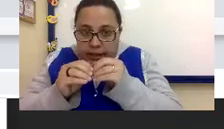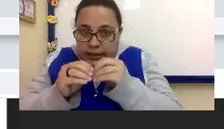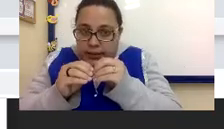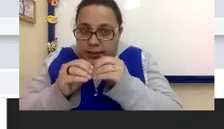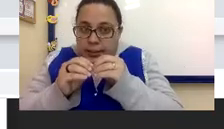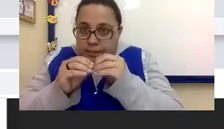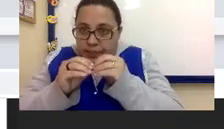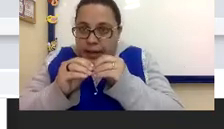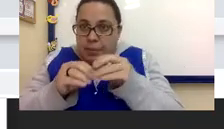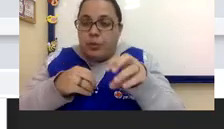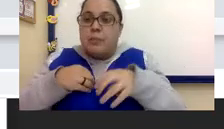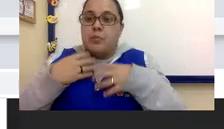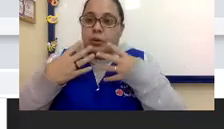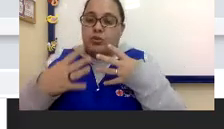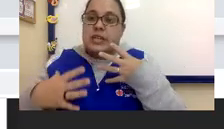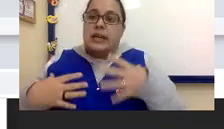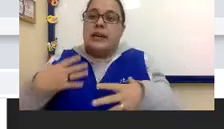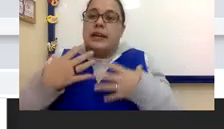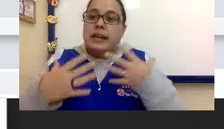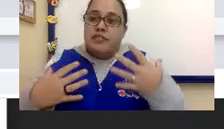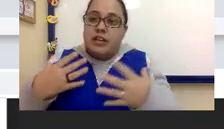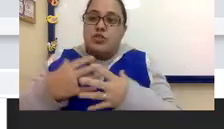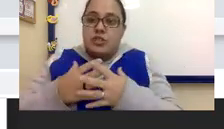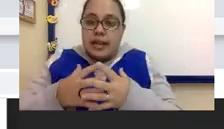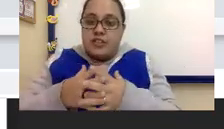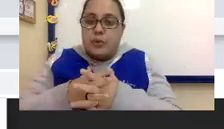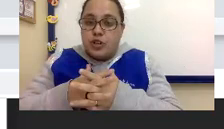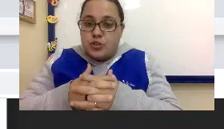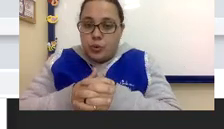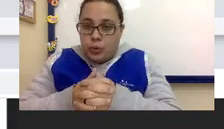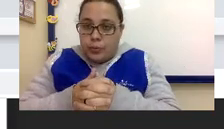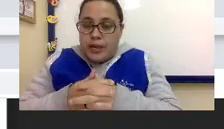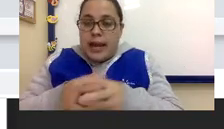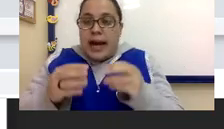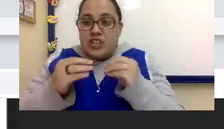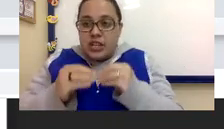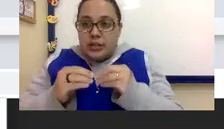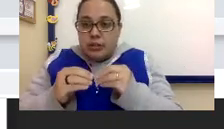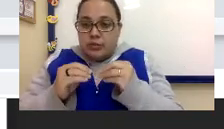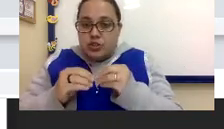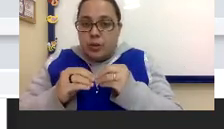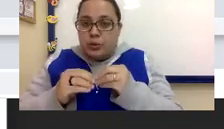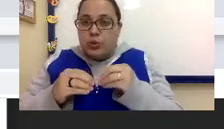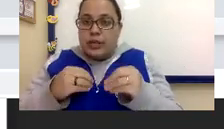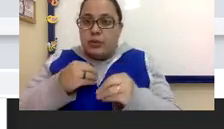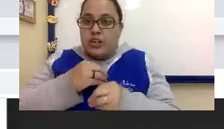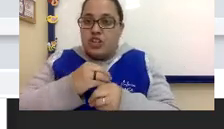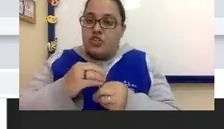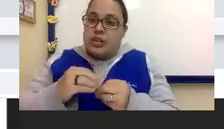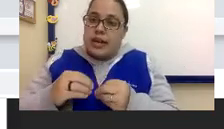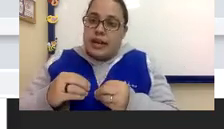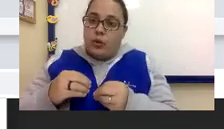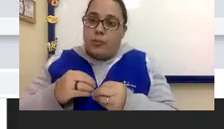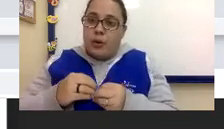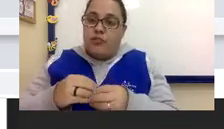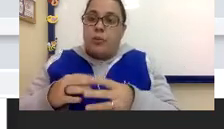pequenininho ainda, né? Para poder conseguir ir levando os nutrientes para o nosso corpo. Aí, chegando lá no estômago, tudo aquilo que a